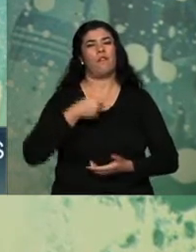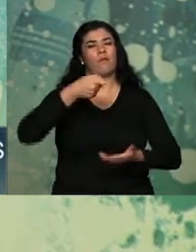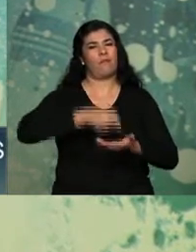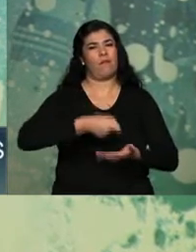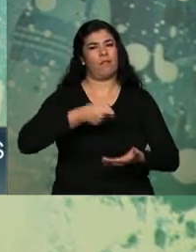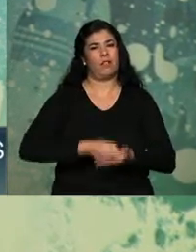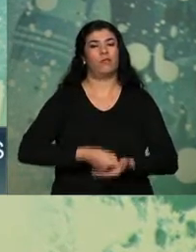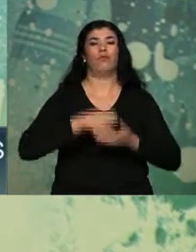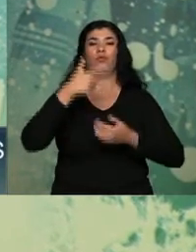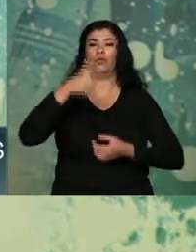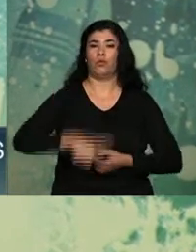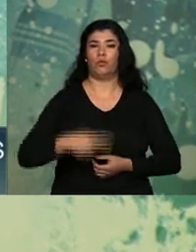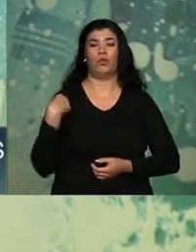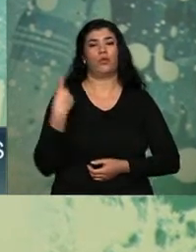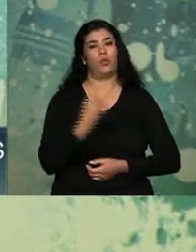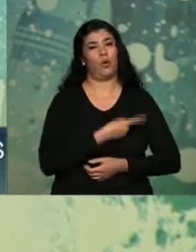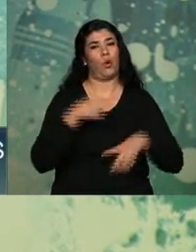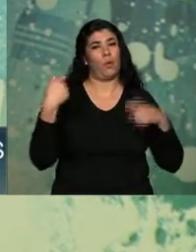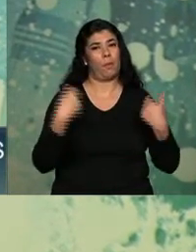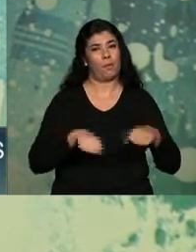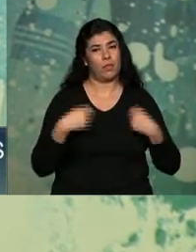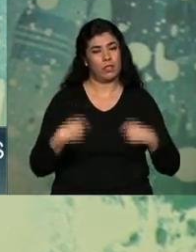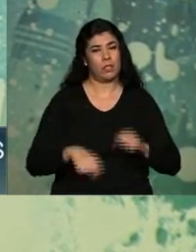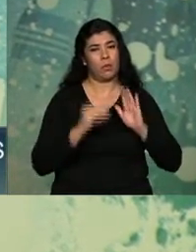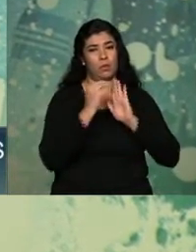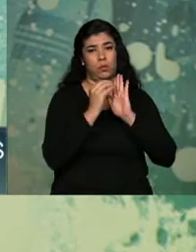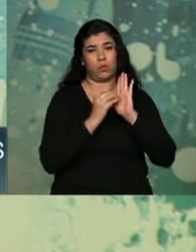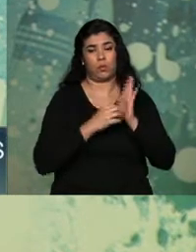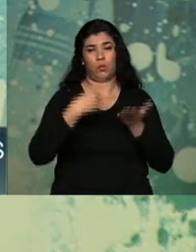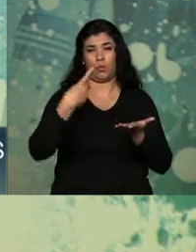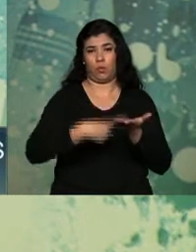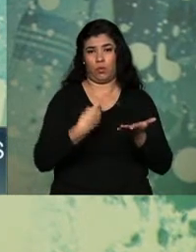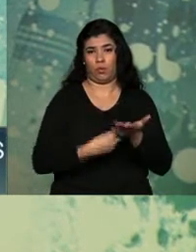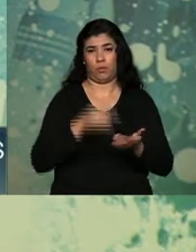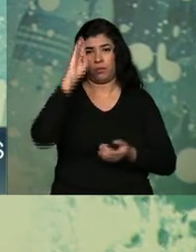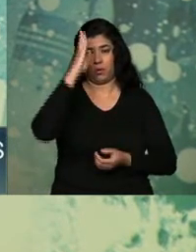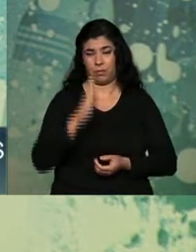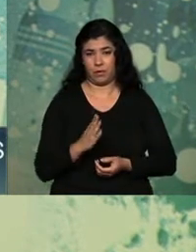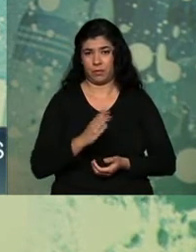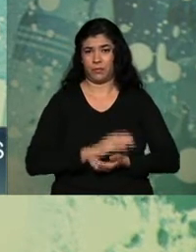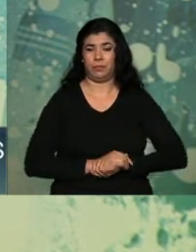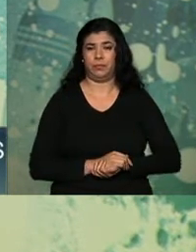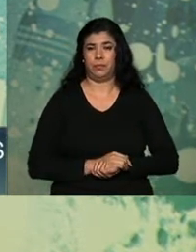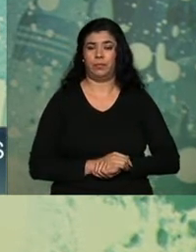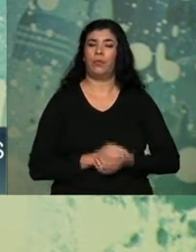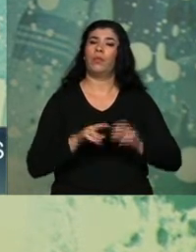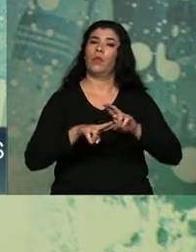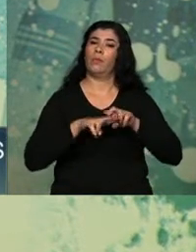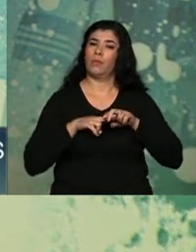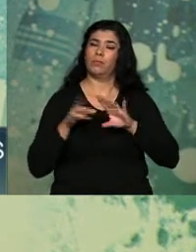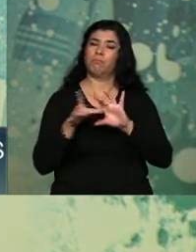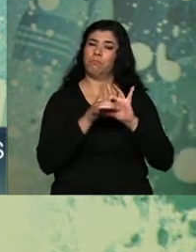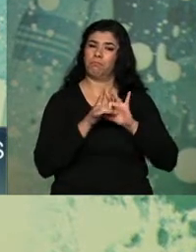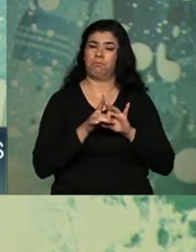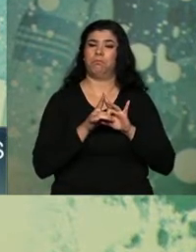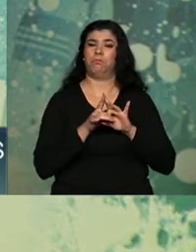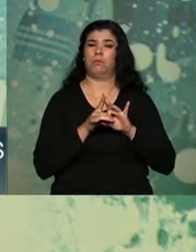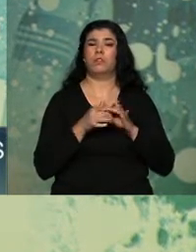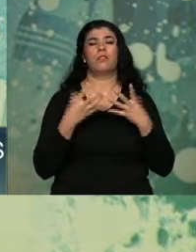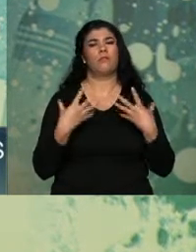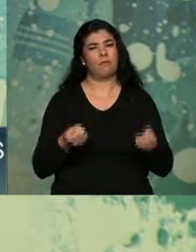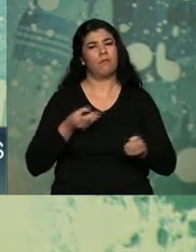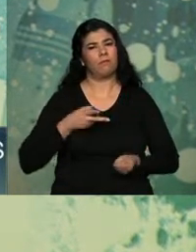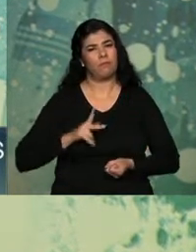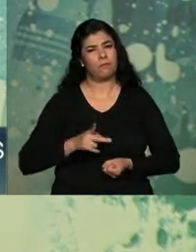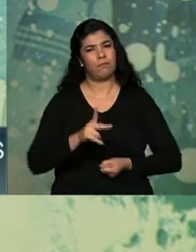afirmar. Nós precisamos de uma agenda de conciliação no Brasil. Portanto, gente, vamos